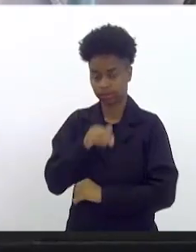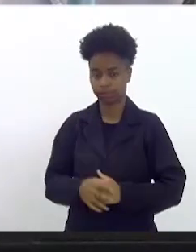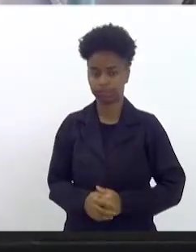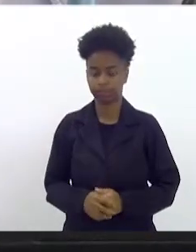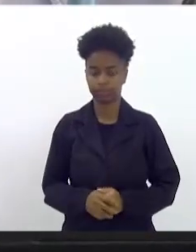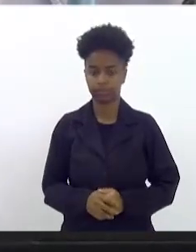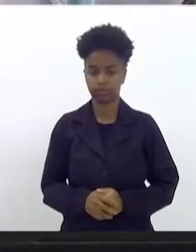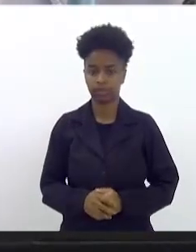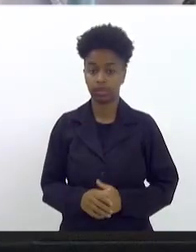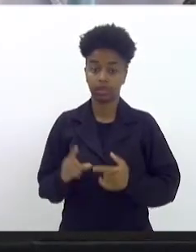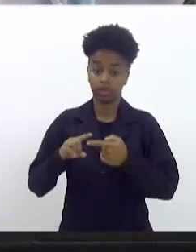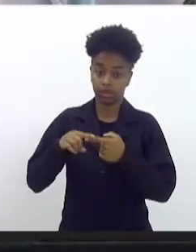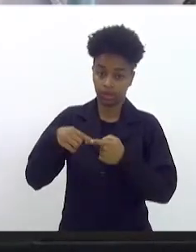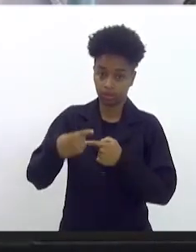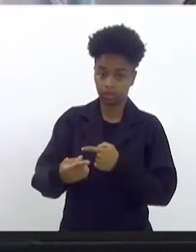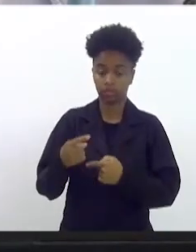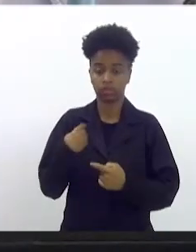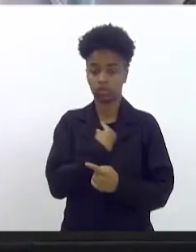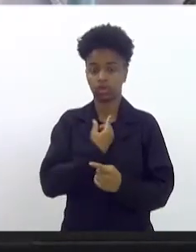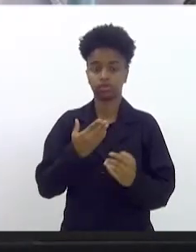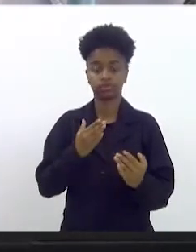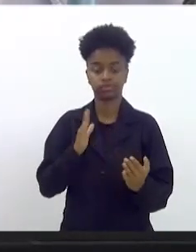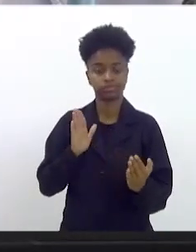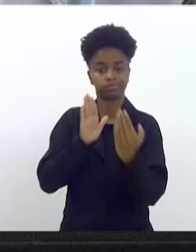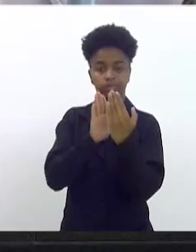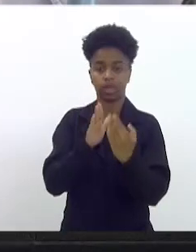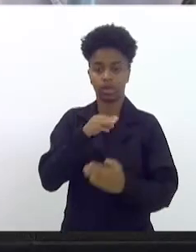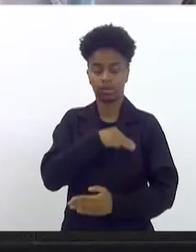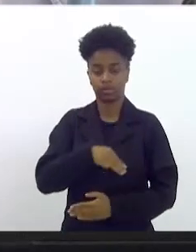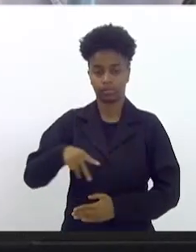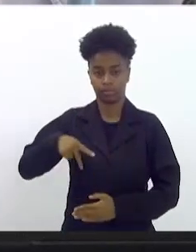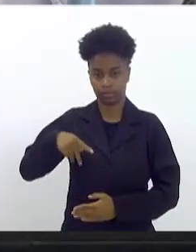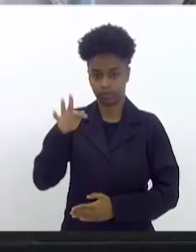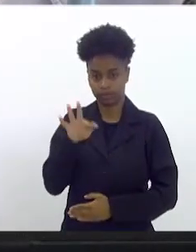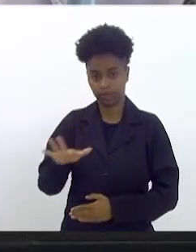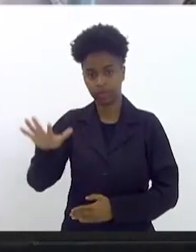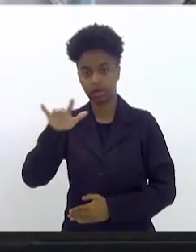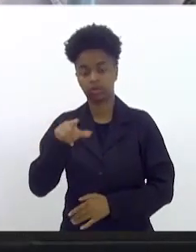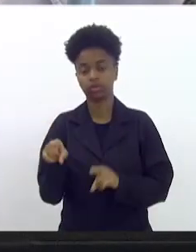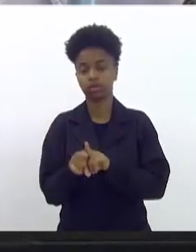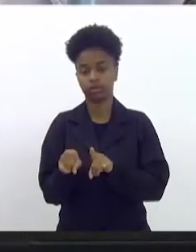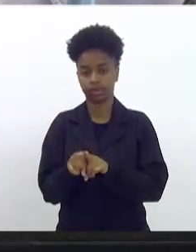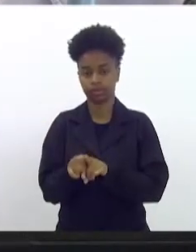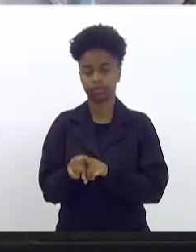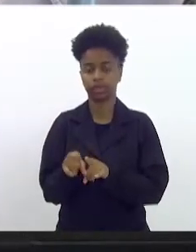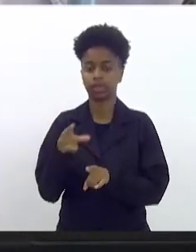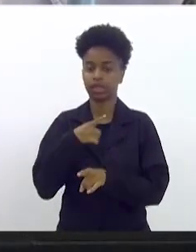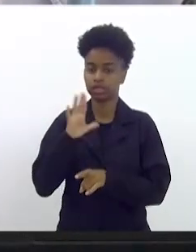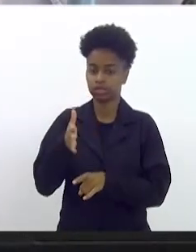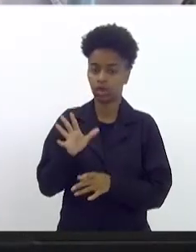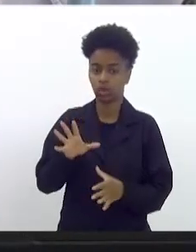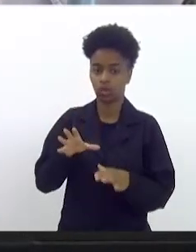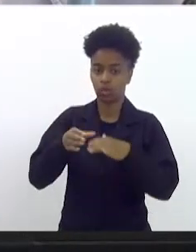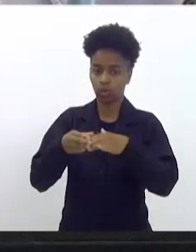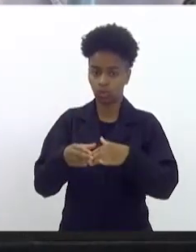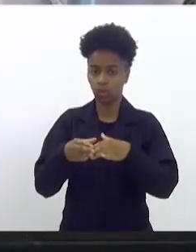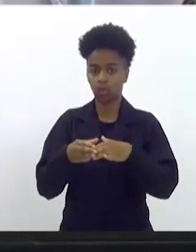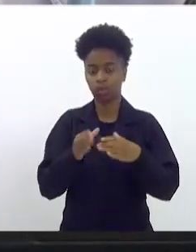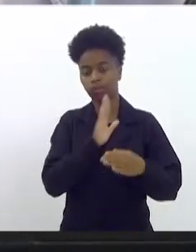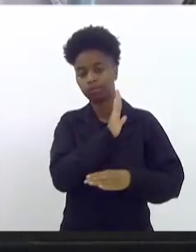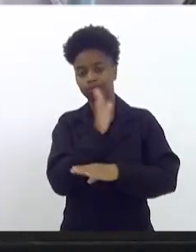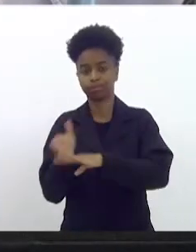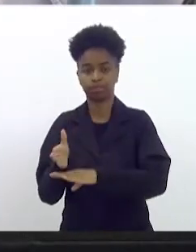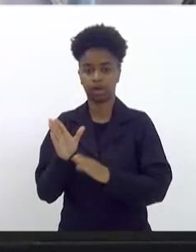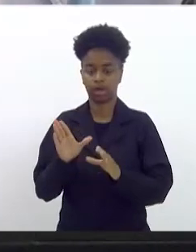seguida, a gente vai ouvir o Ministério Público Federal. O Ministério Público Federal também tem um grupo de combate a crimes